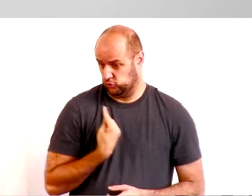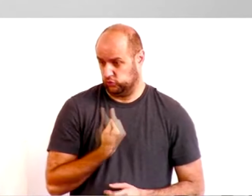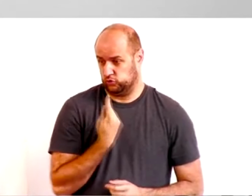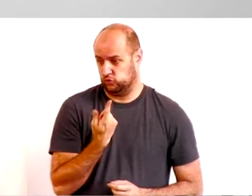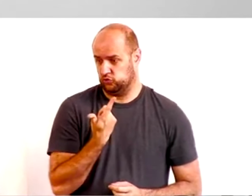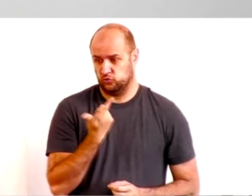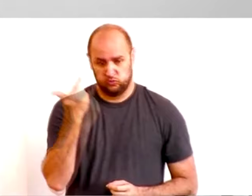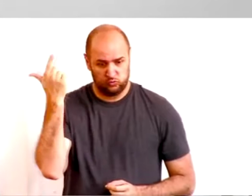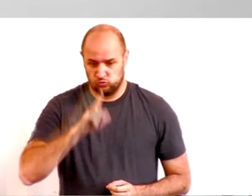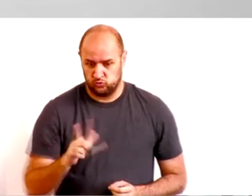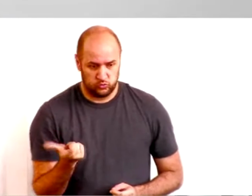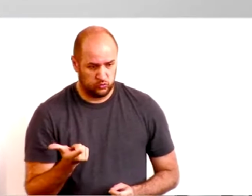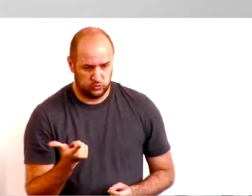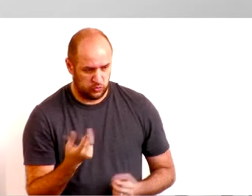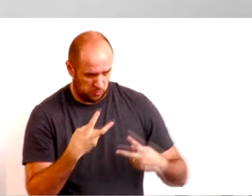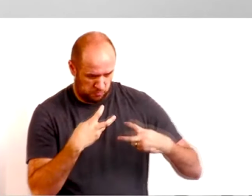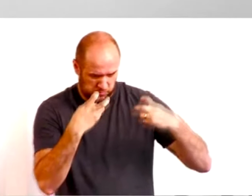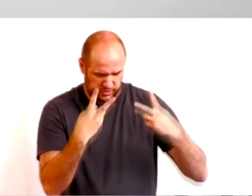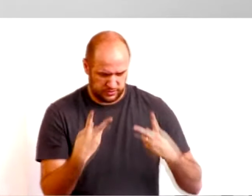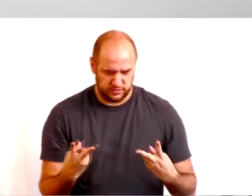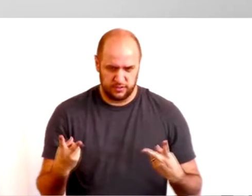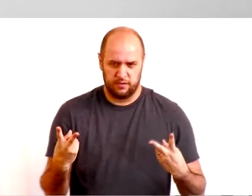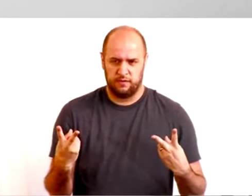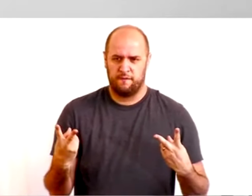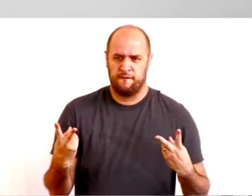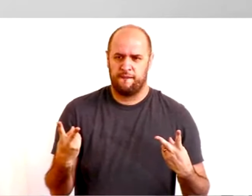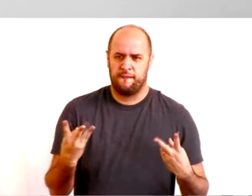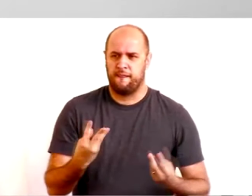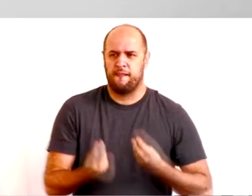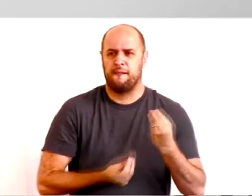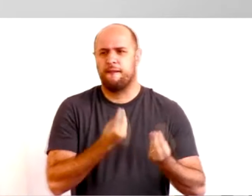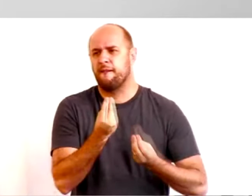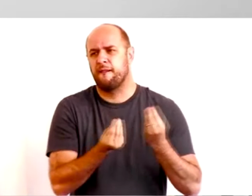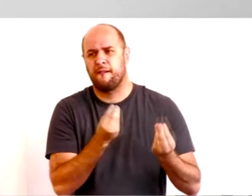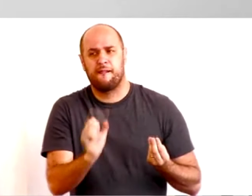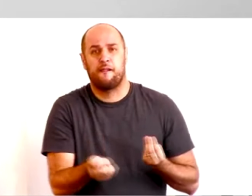de sondar os hábitos que têm sido